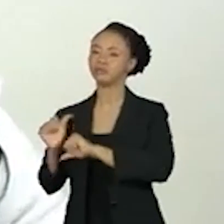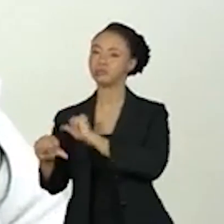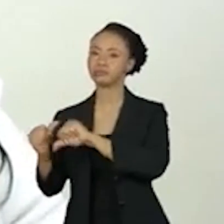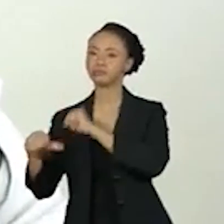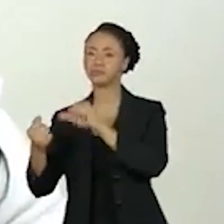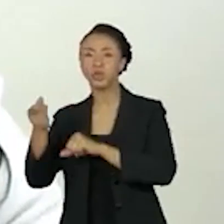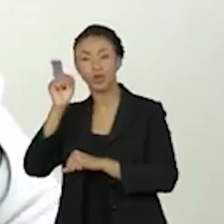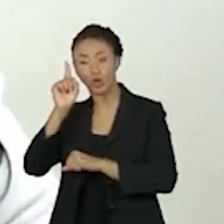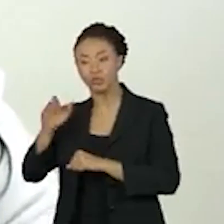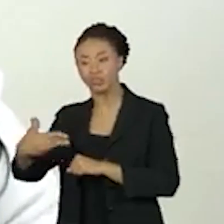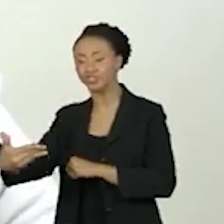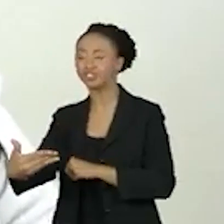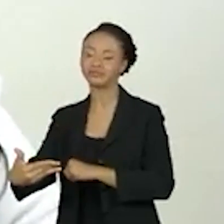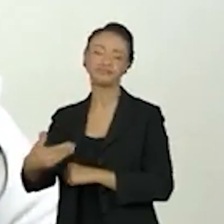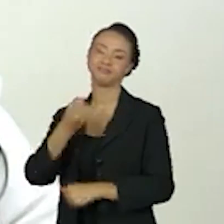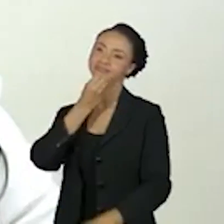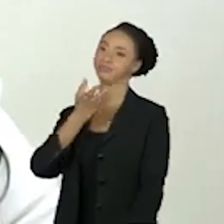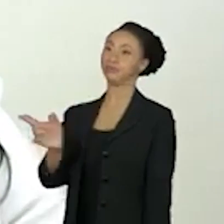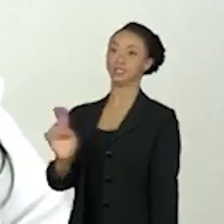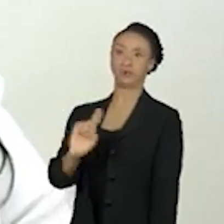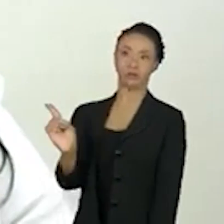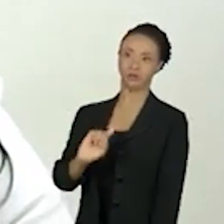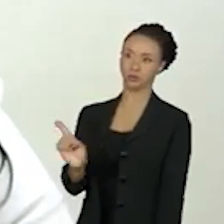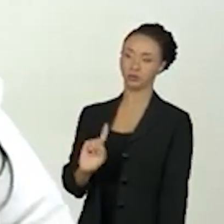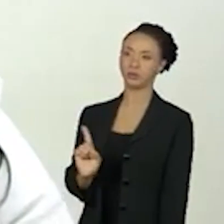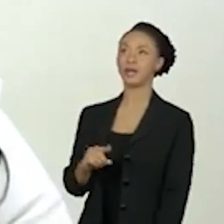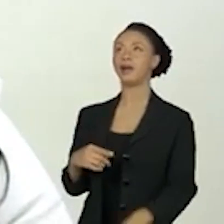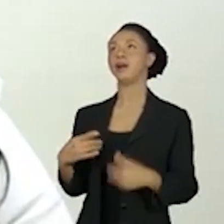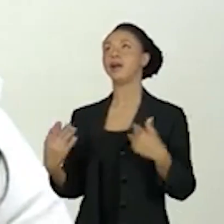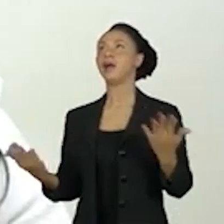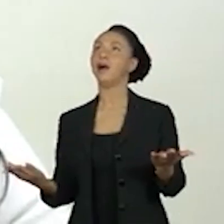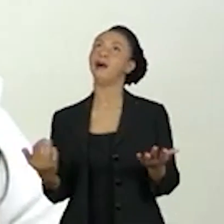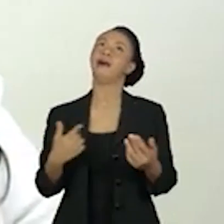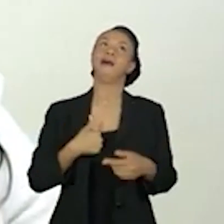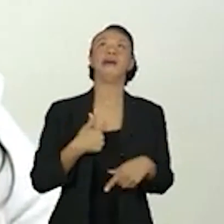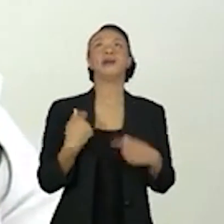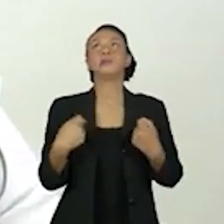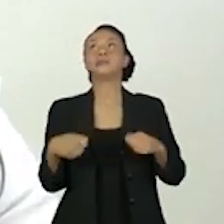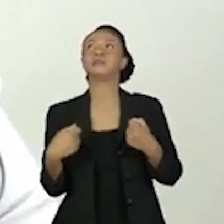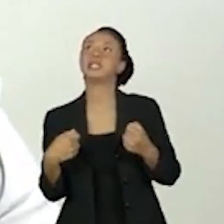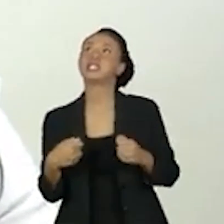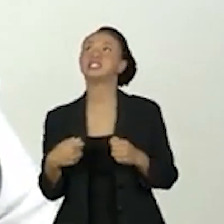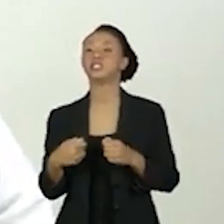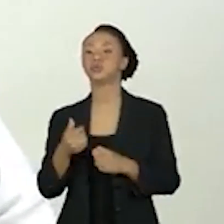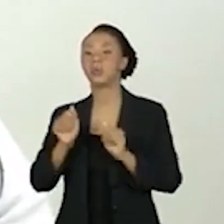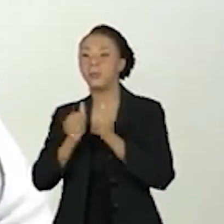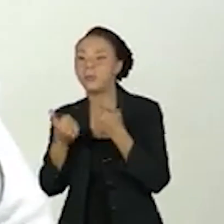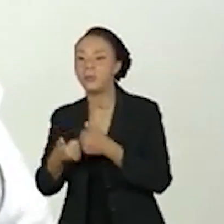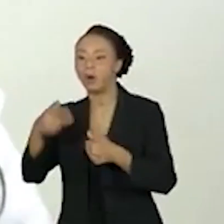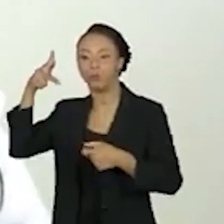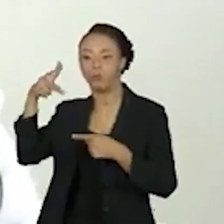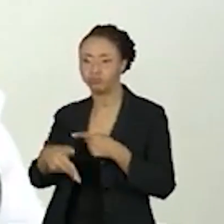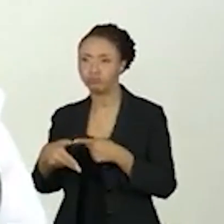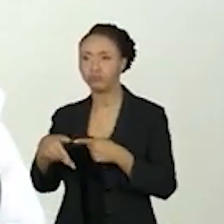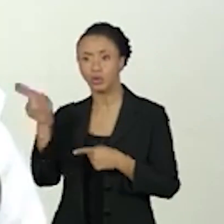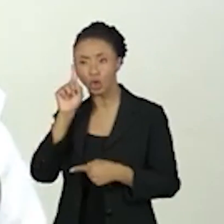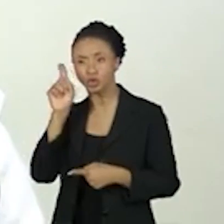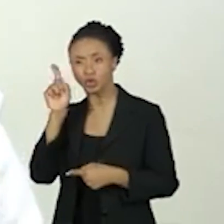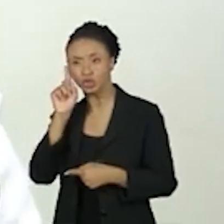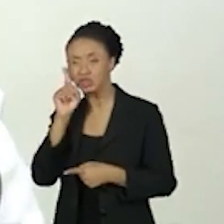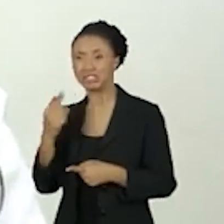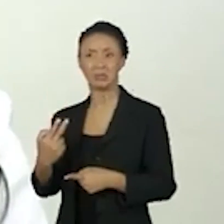diariamente, não é legal. Então, preciso todos os dias não comer pão? Você pode fazer uma